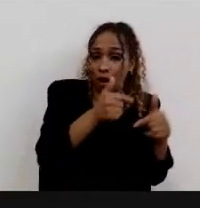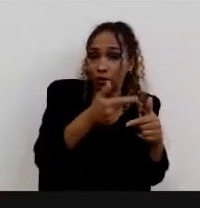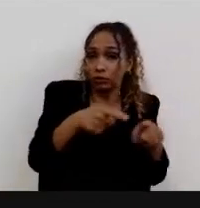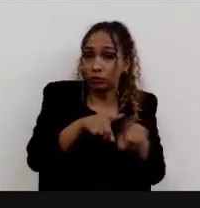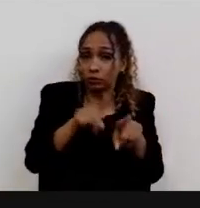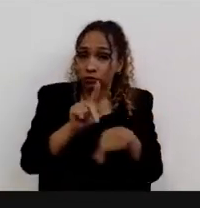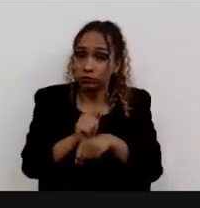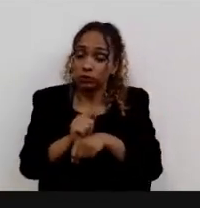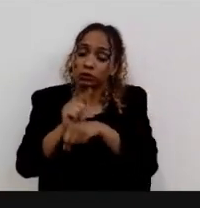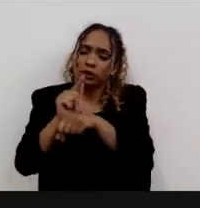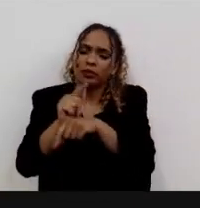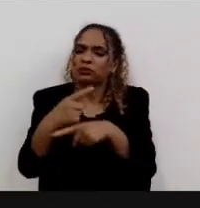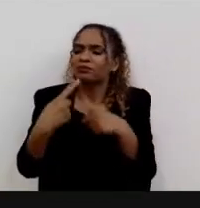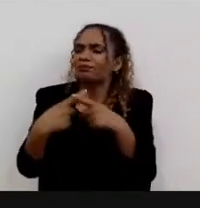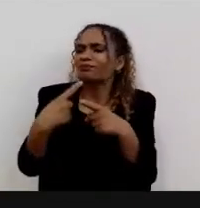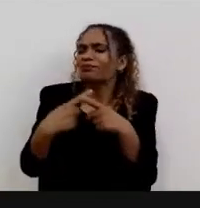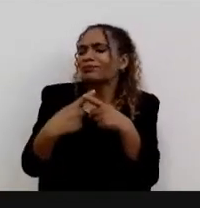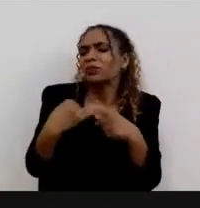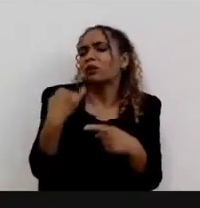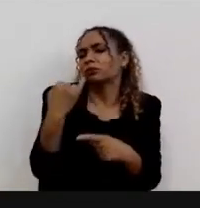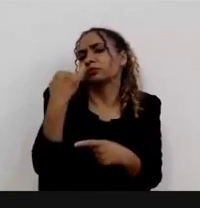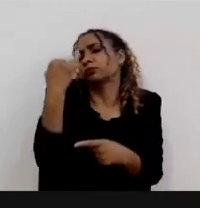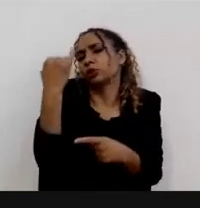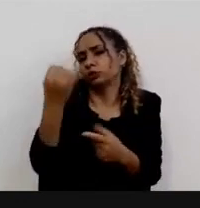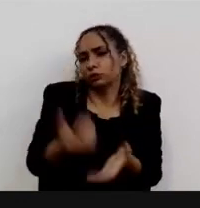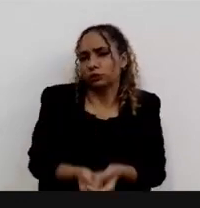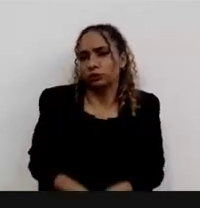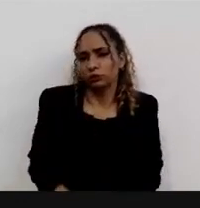gerenciamento. E por que isso é relevante, pessoal?